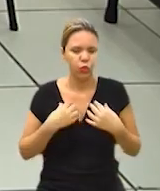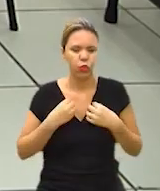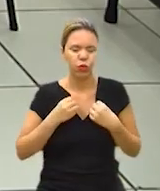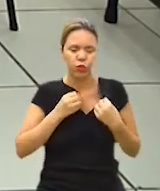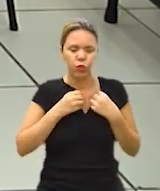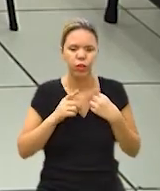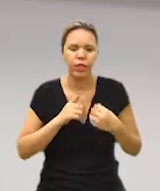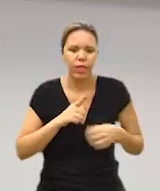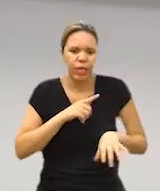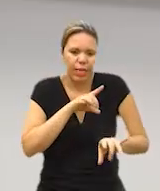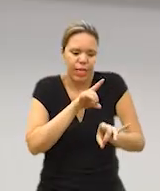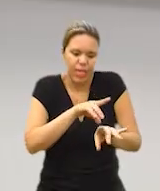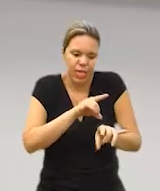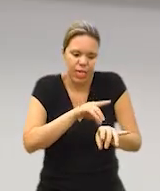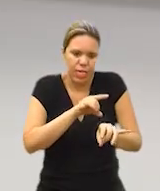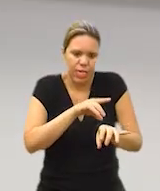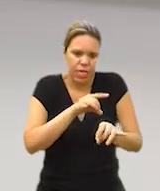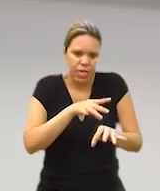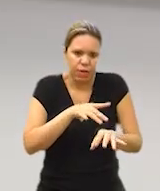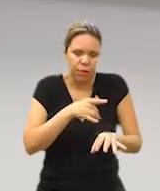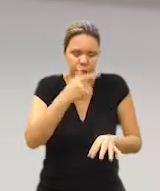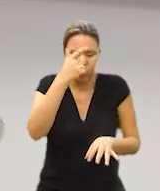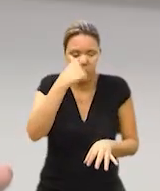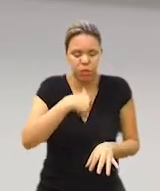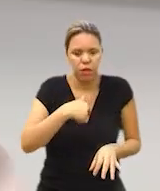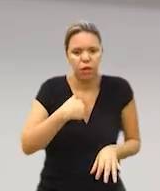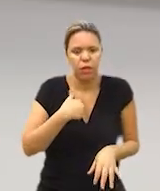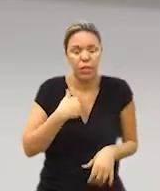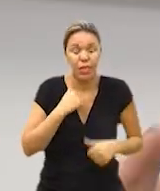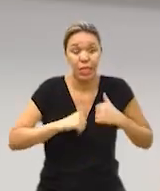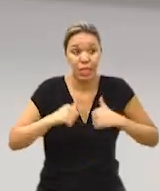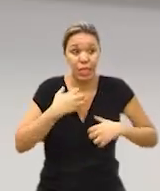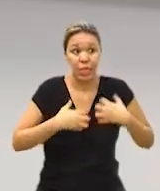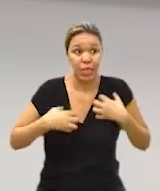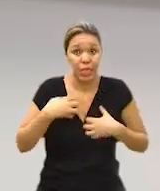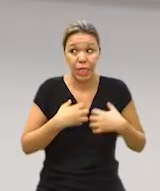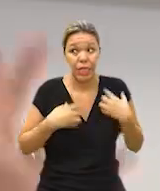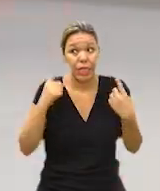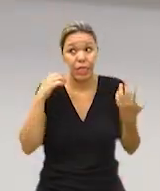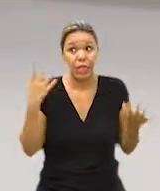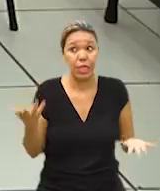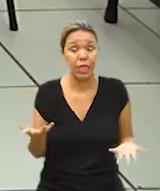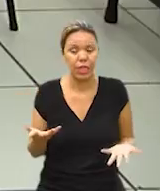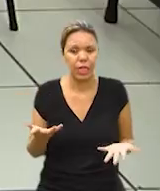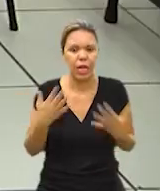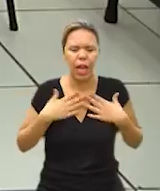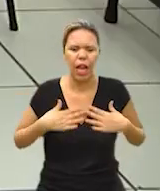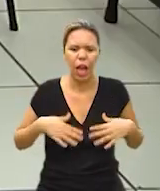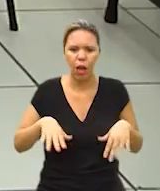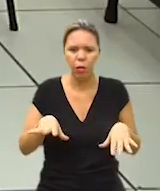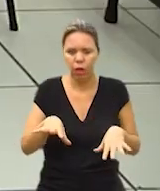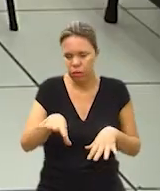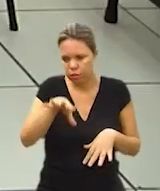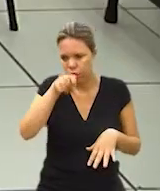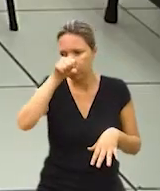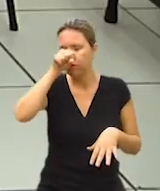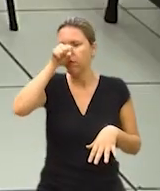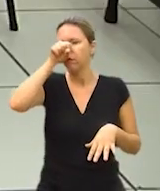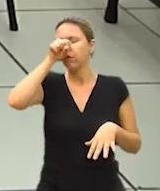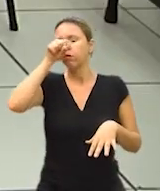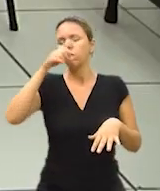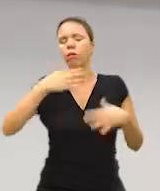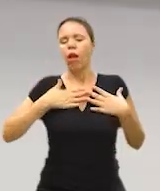tem técnicas até para se recompor. Às vezes bate um desespero, você fala, meu Deus do céu. Calma, isso,